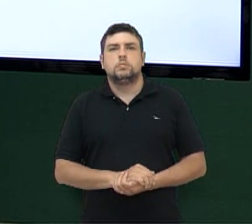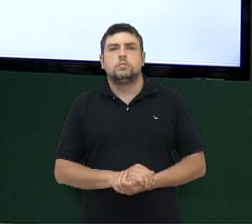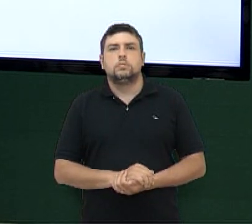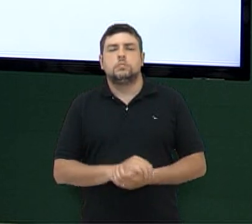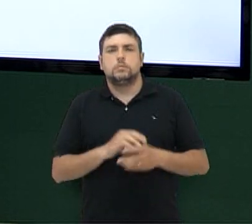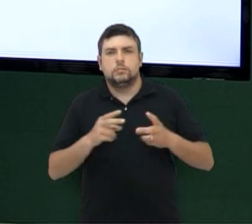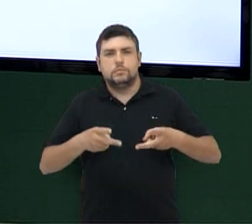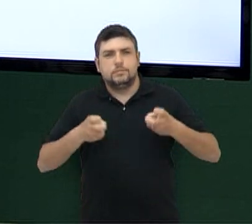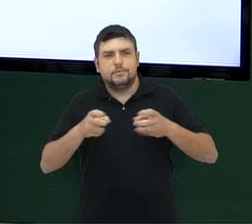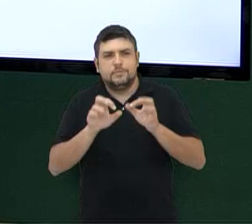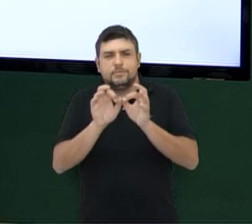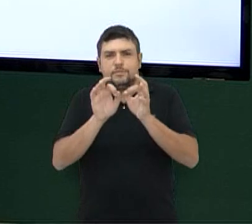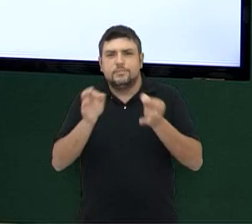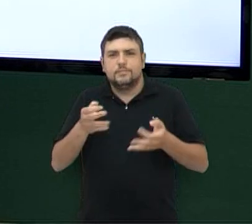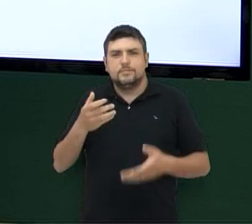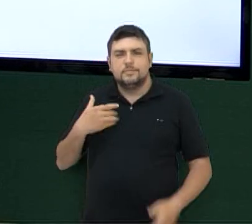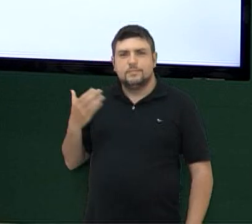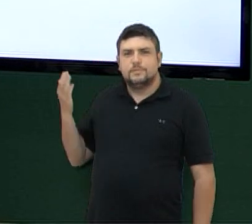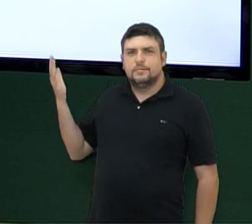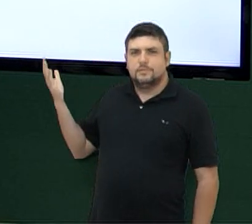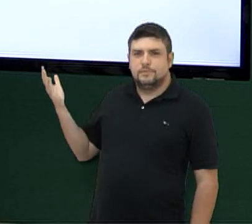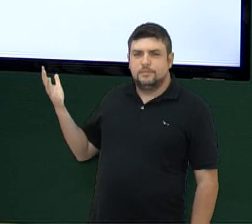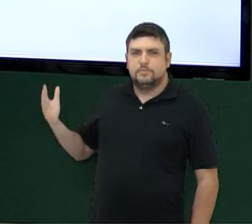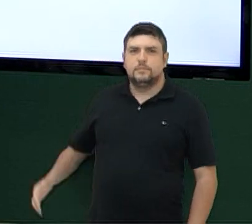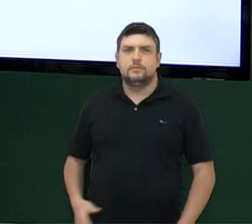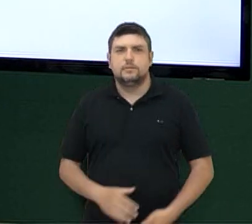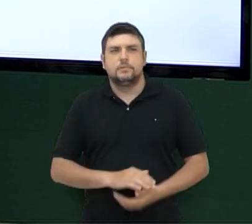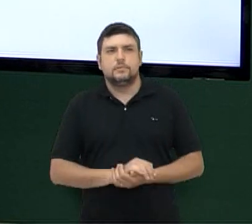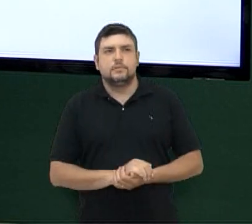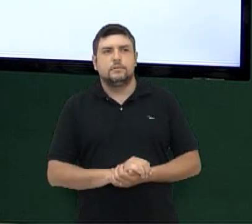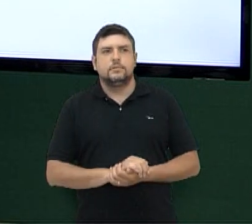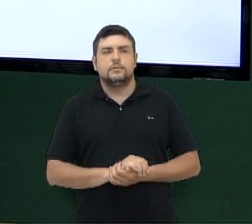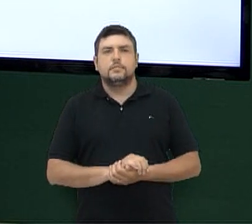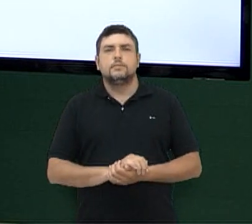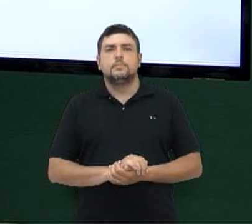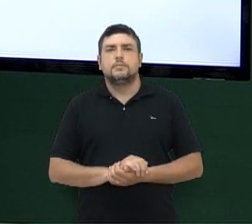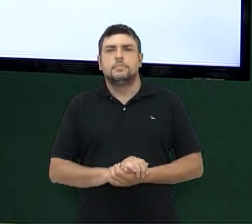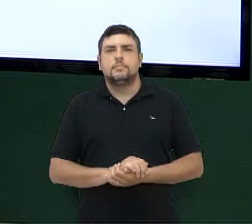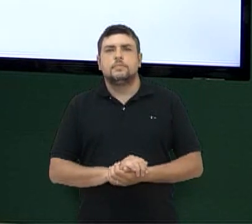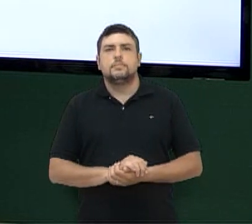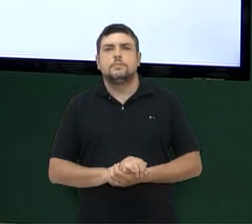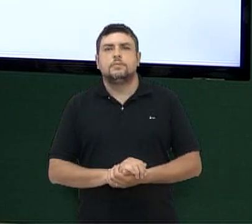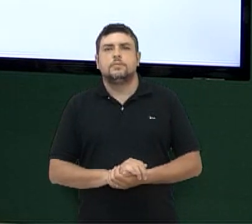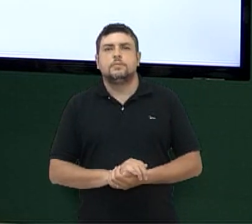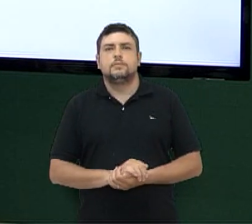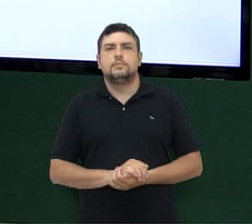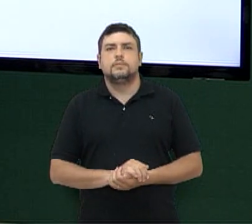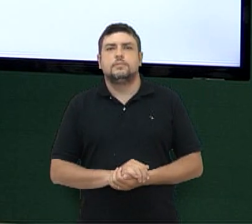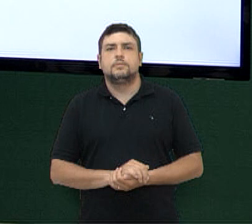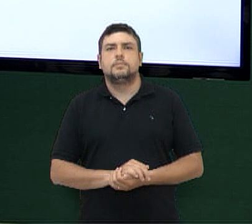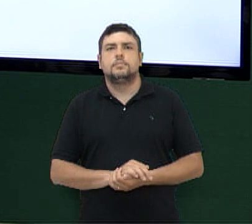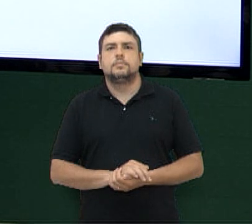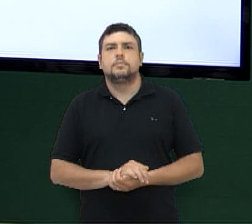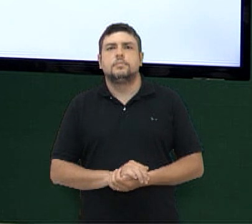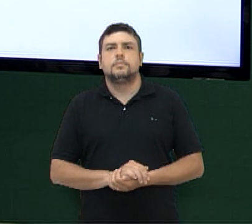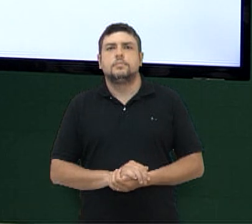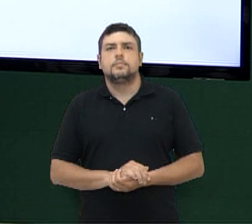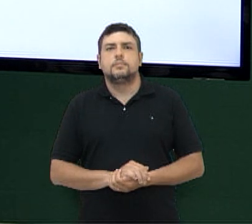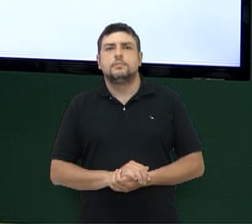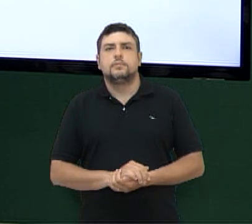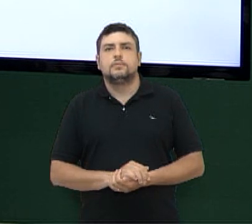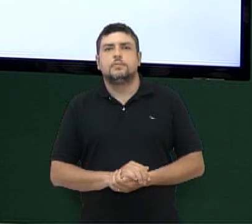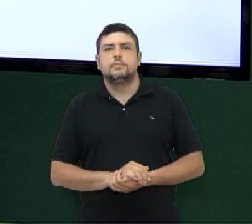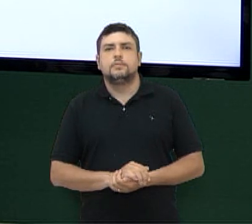que simples. Fiz isso. Então, velocidade final é 17, velocidade inicial é 3,